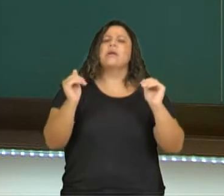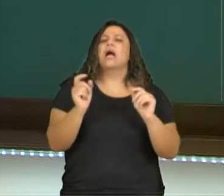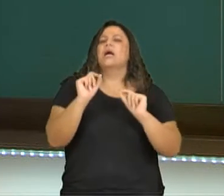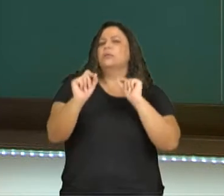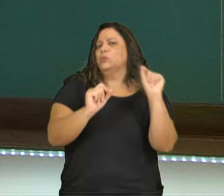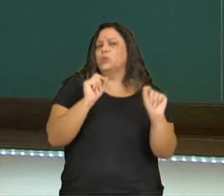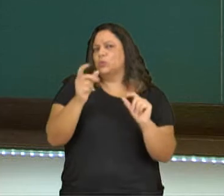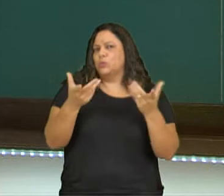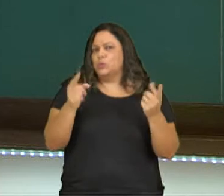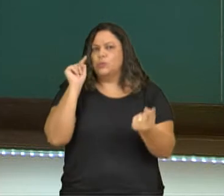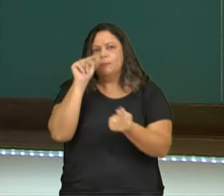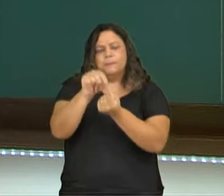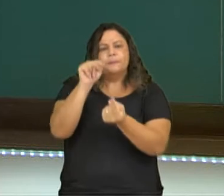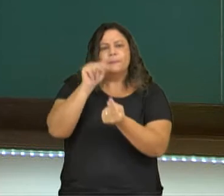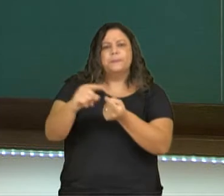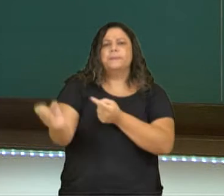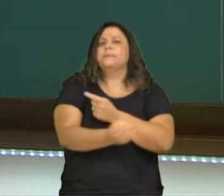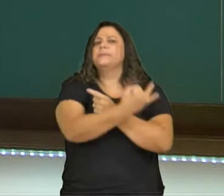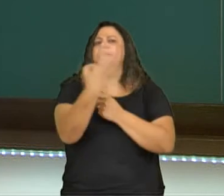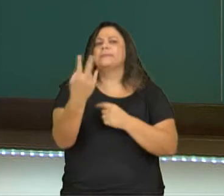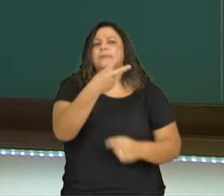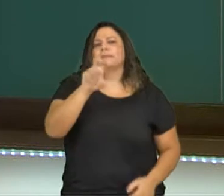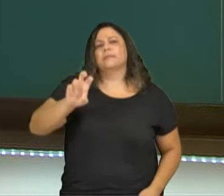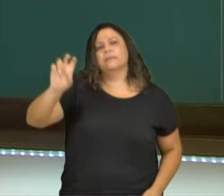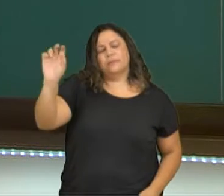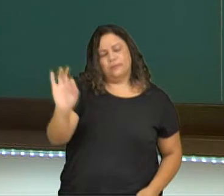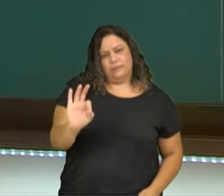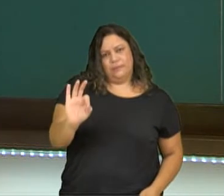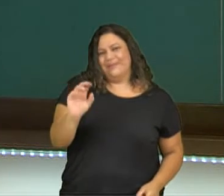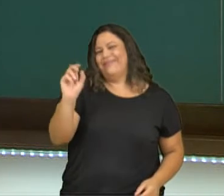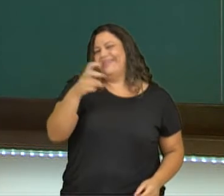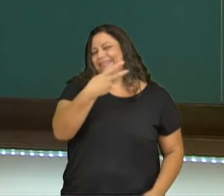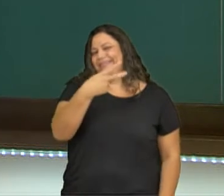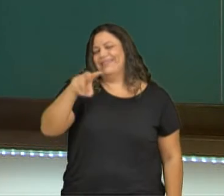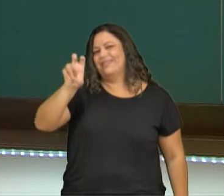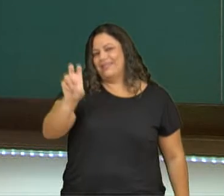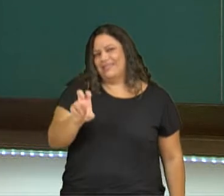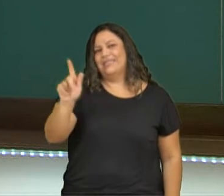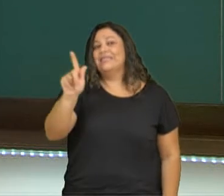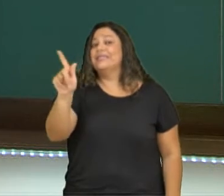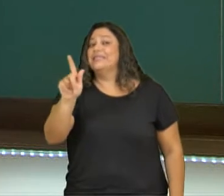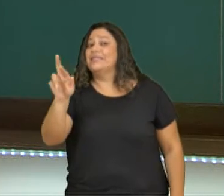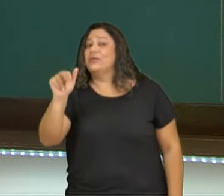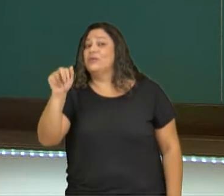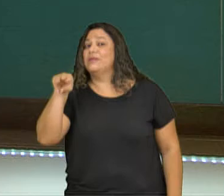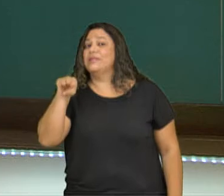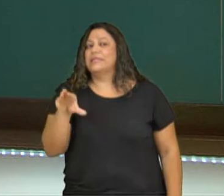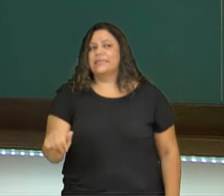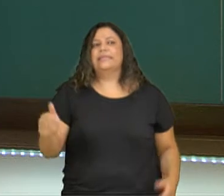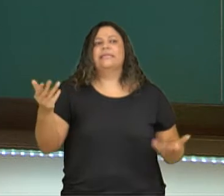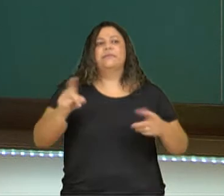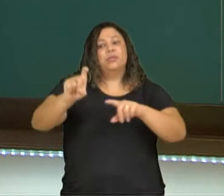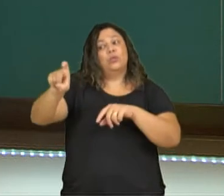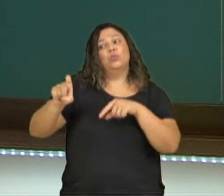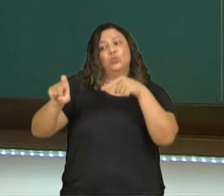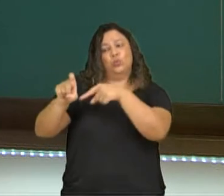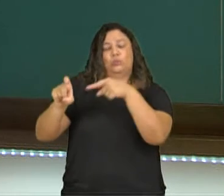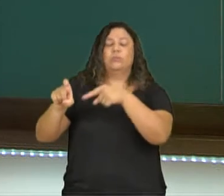uma quantidade a partir de 25 gramas de sulfato de cobre 2. Então, eu tenho X gramas,